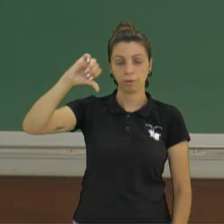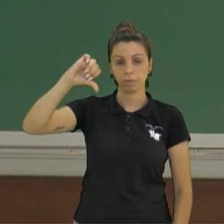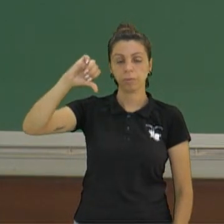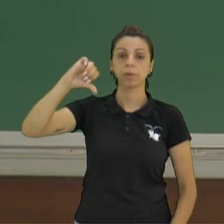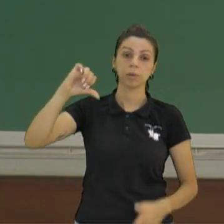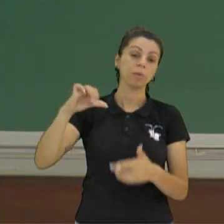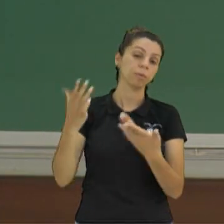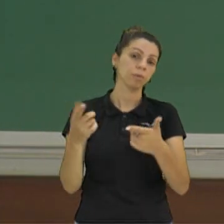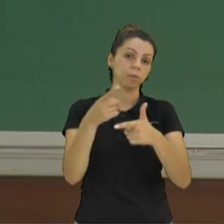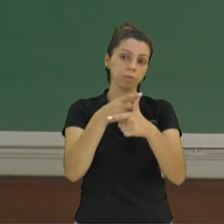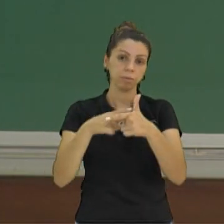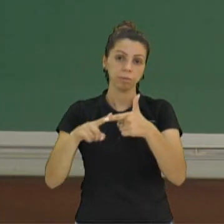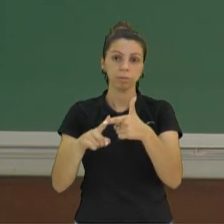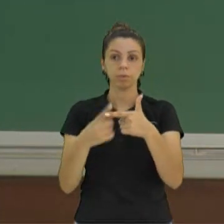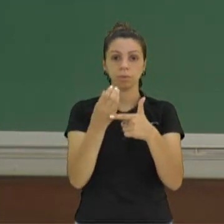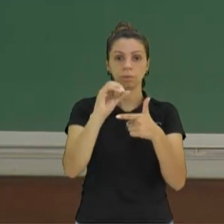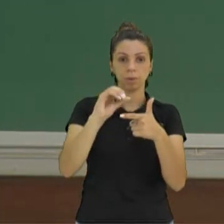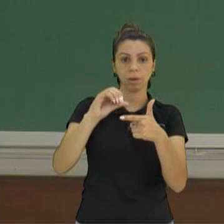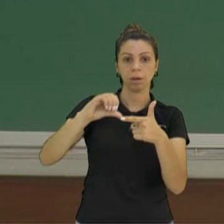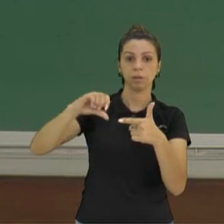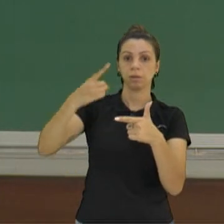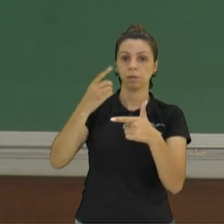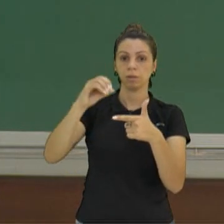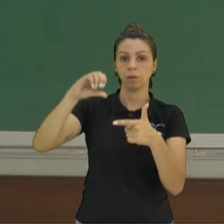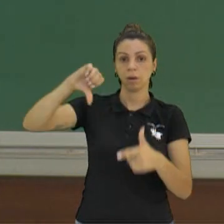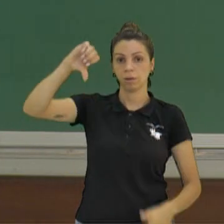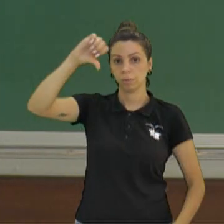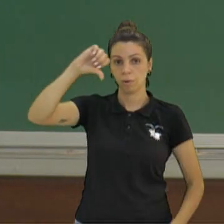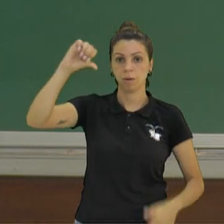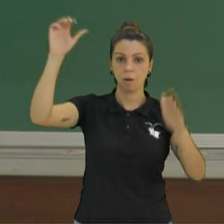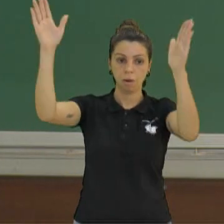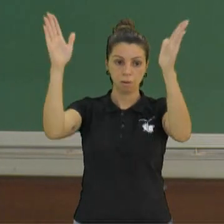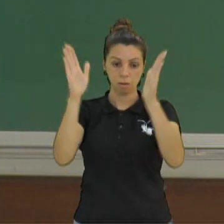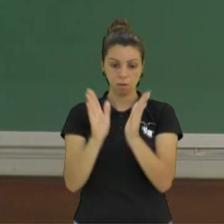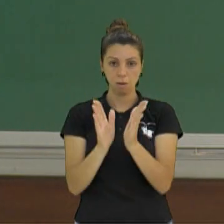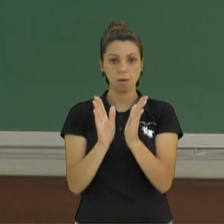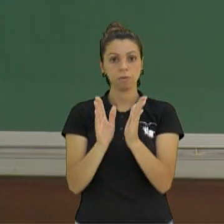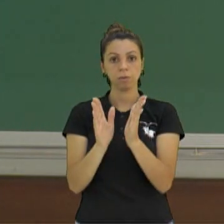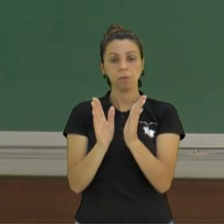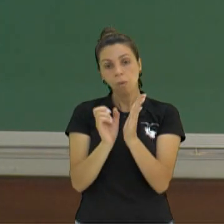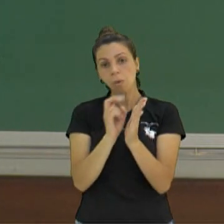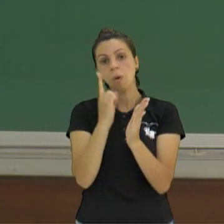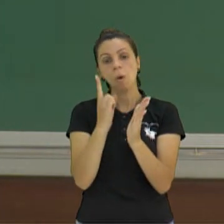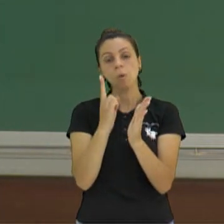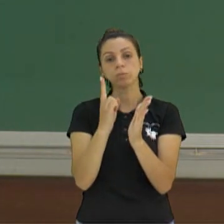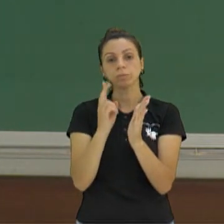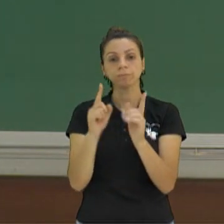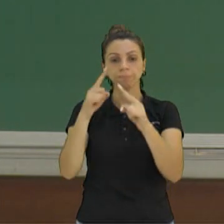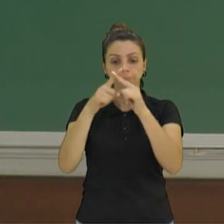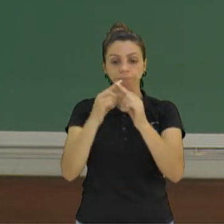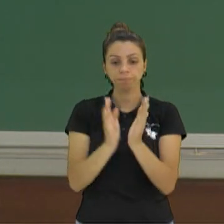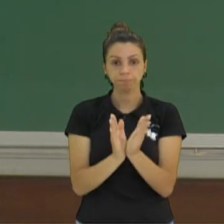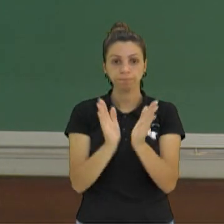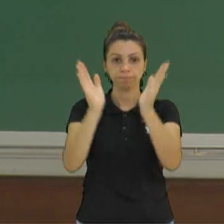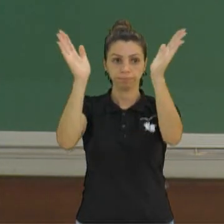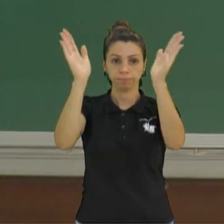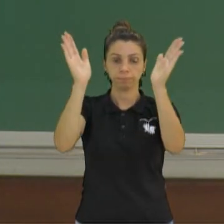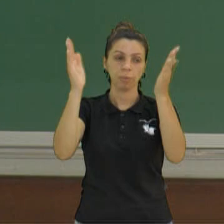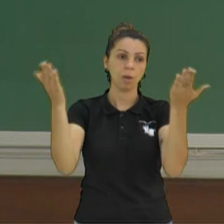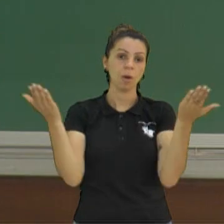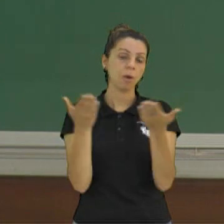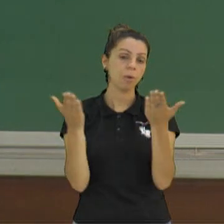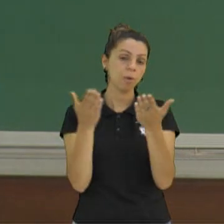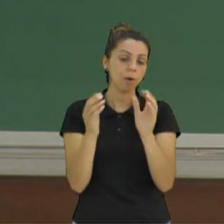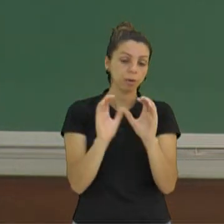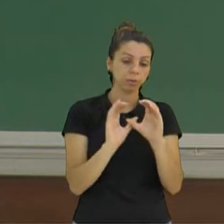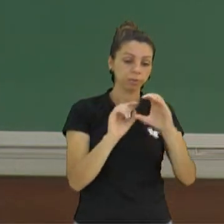10 à nona para chegar nesse número aqui. Certo? Então, tá aí. Ou seja, a distância de Saturno ao Sol vai ser o